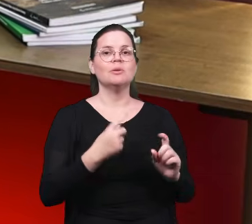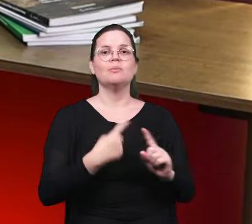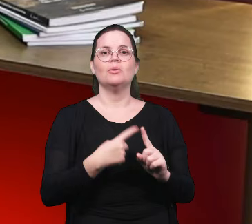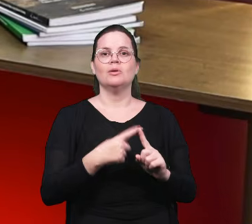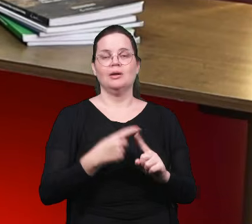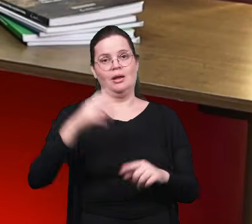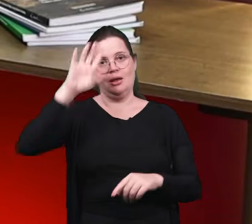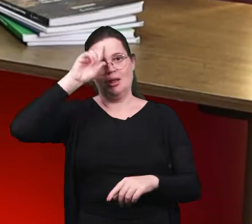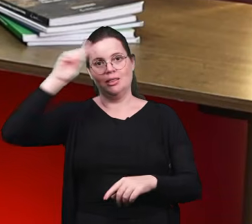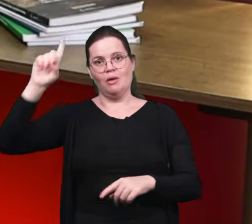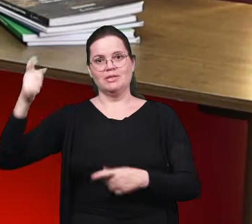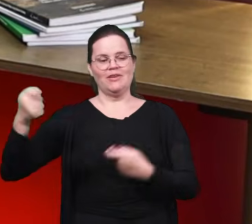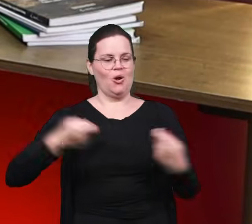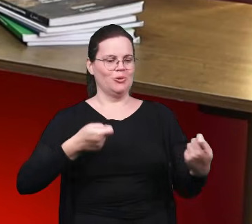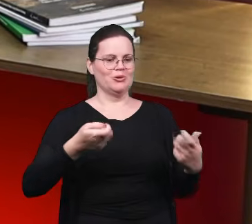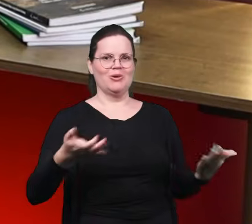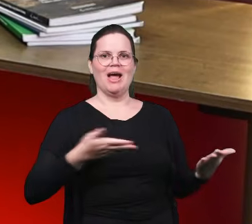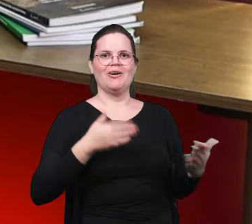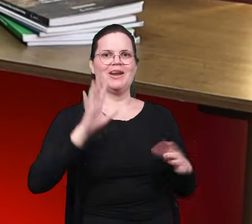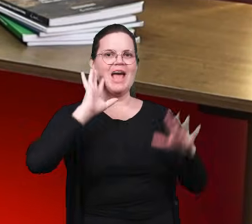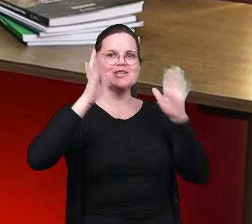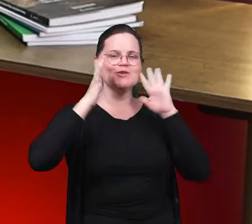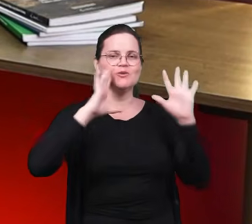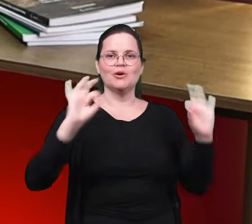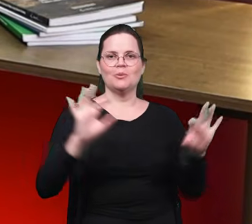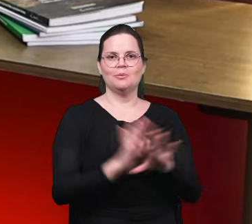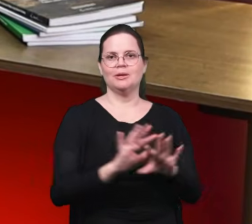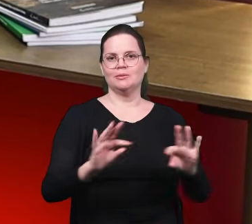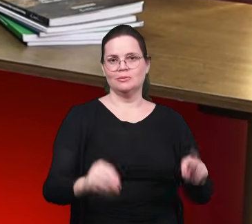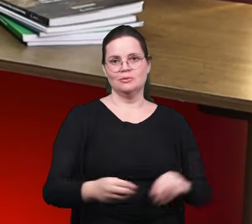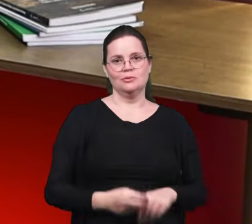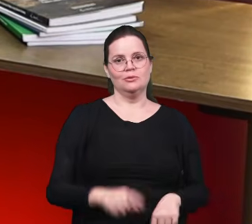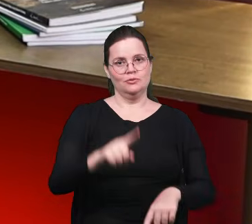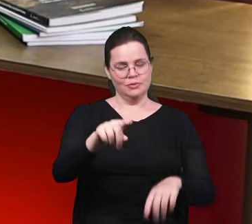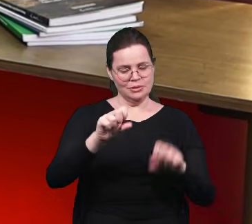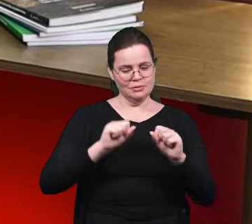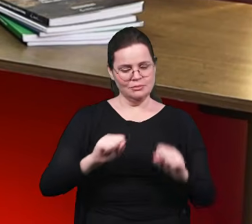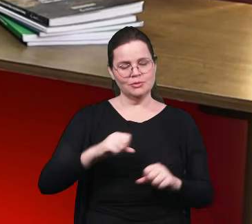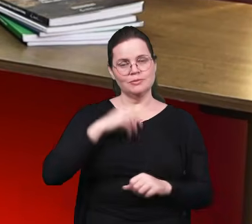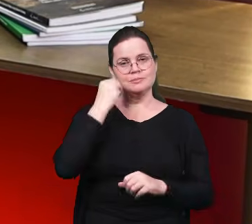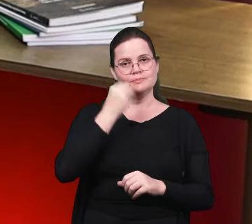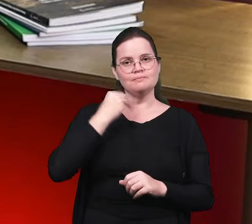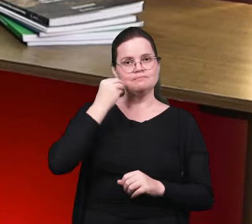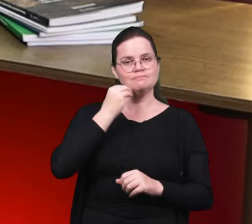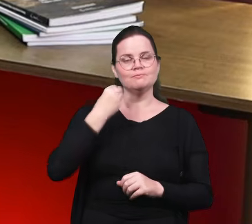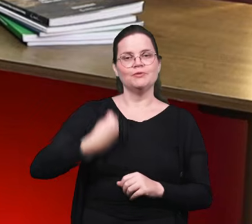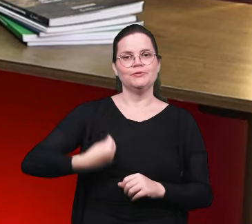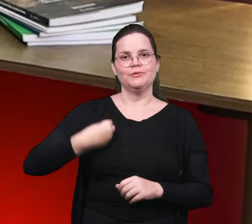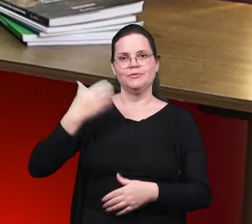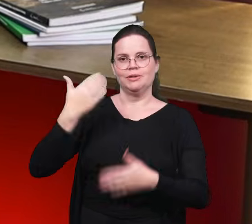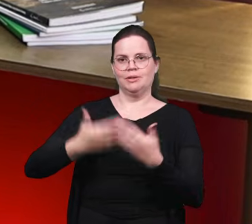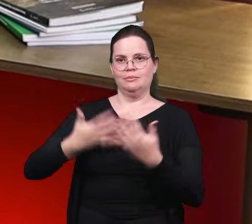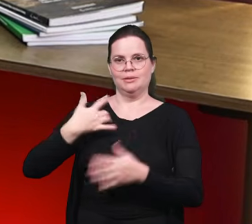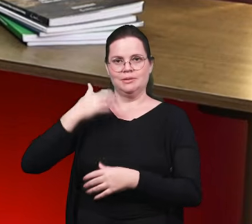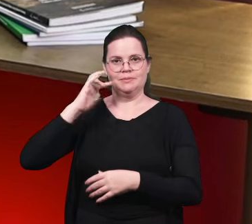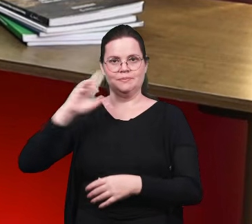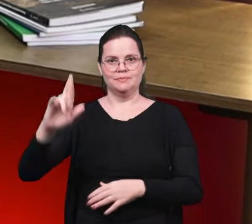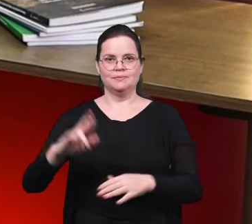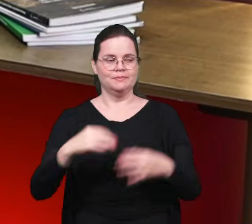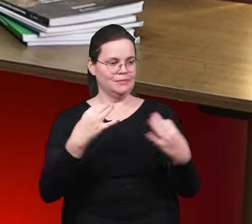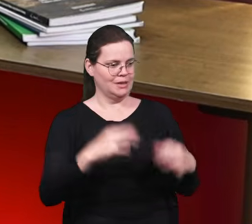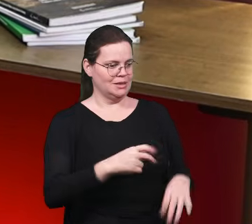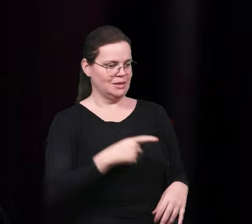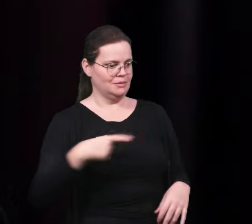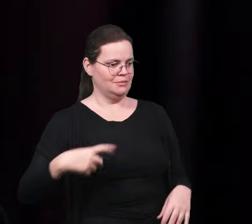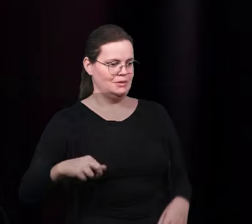cuidar de agora para frente. Então você pode ter esta experiência e viver isso na presença do Senhor. Não é isso,